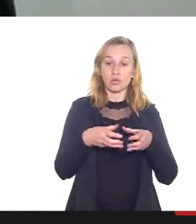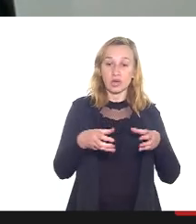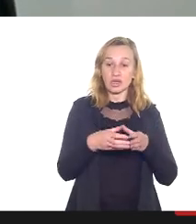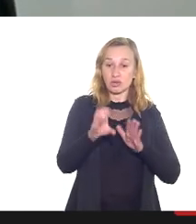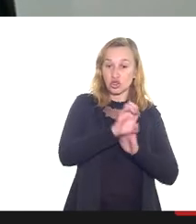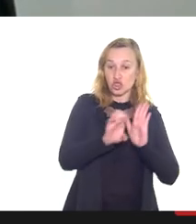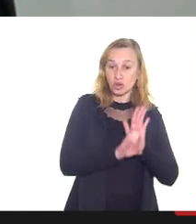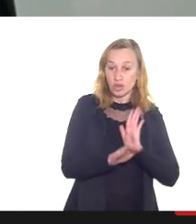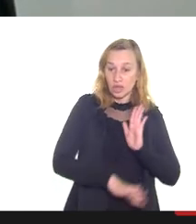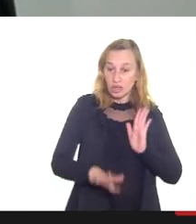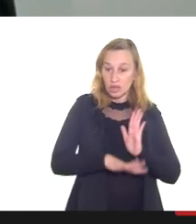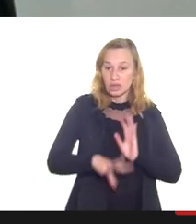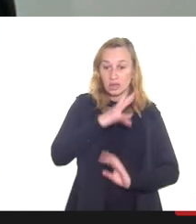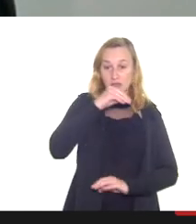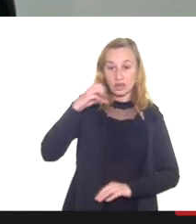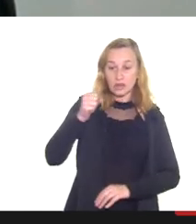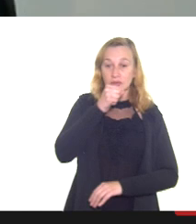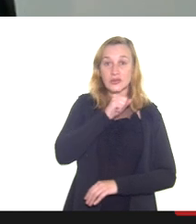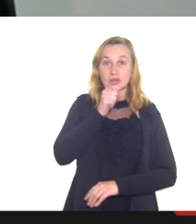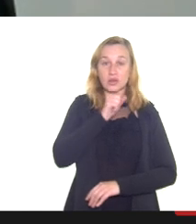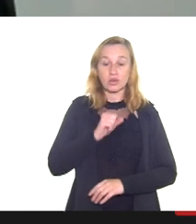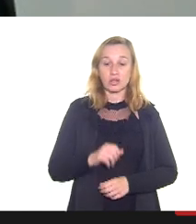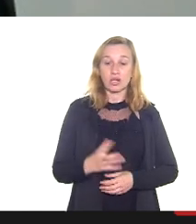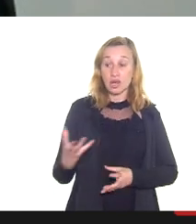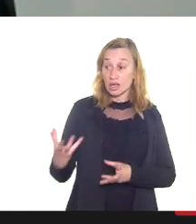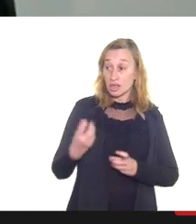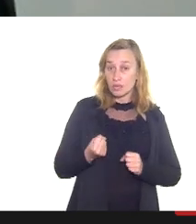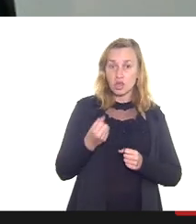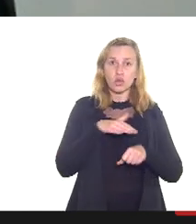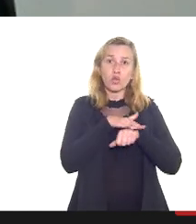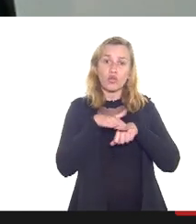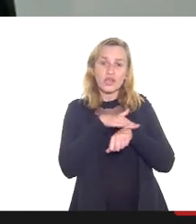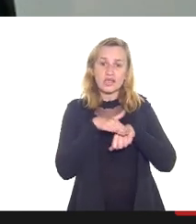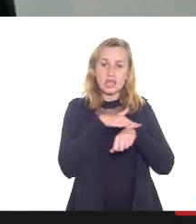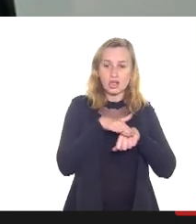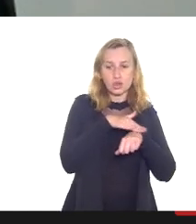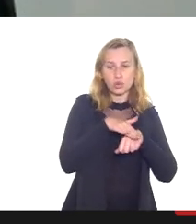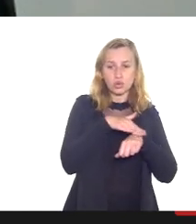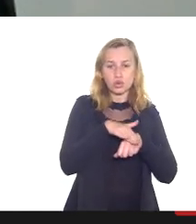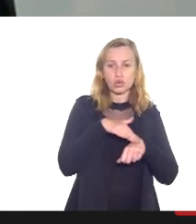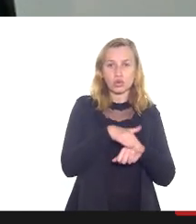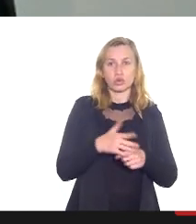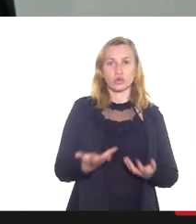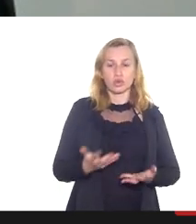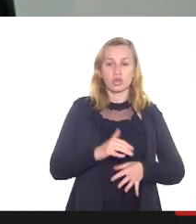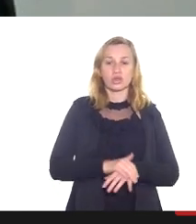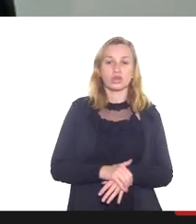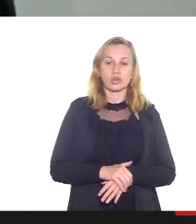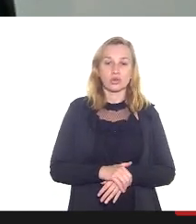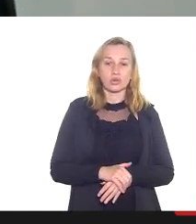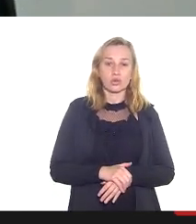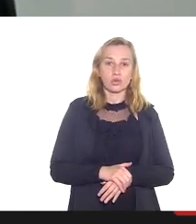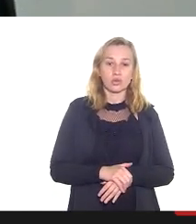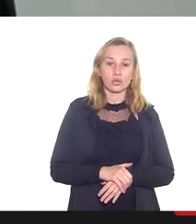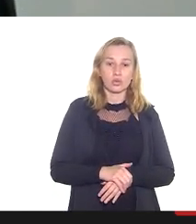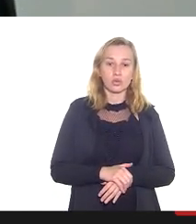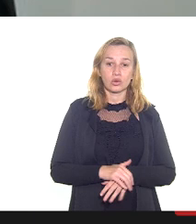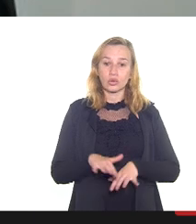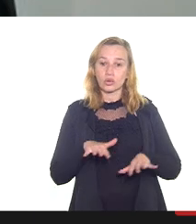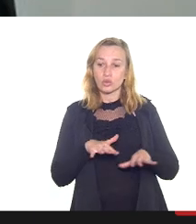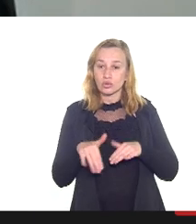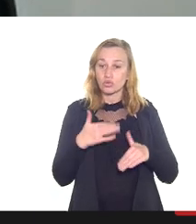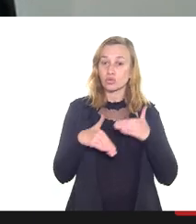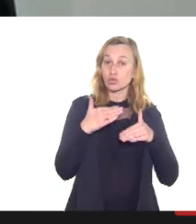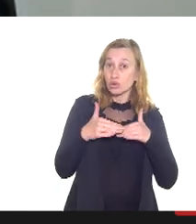Idoso, recebi a demanda e conversamos com os órgãos, né, e com os